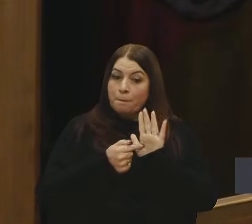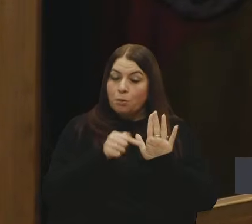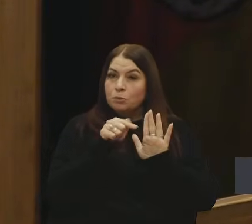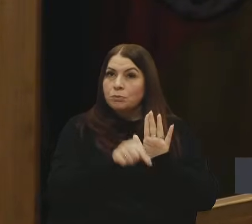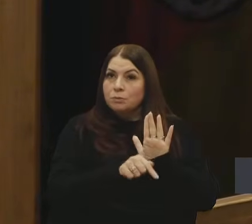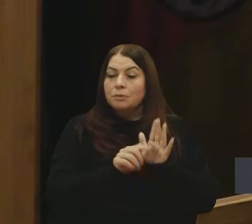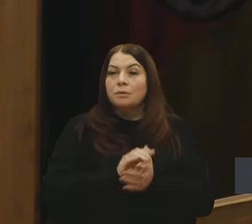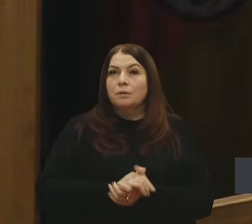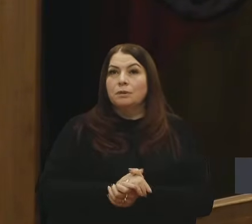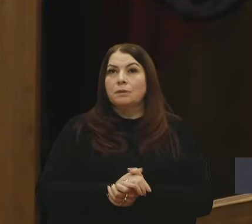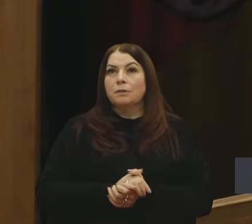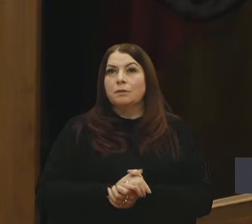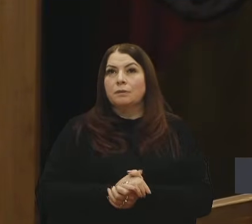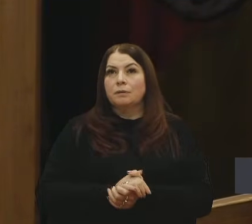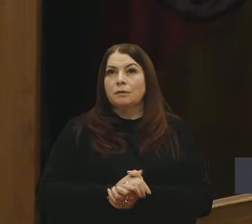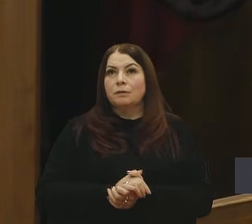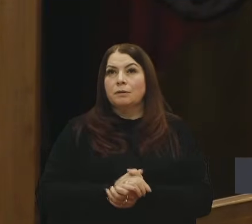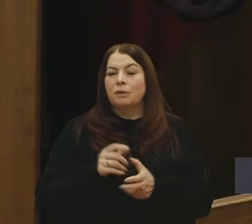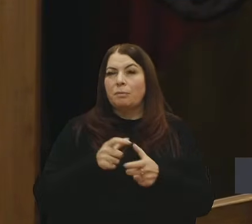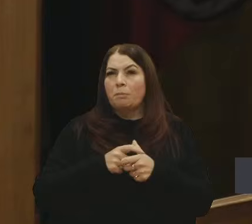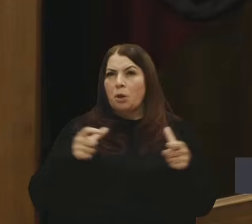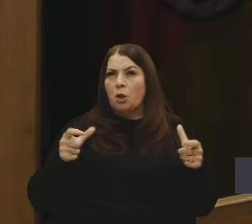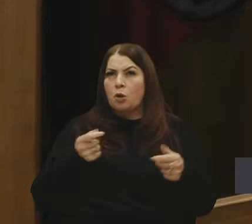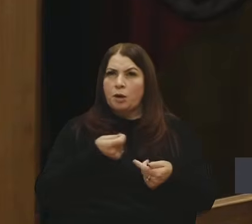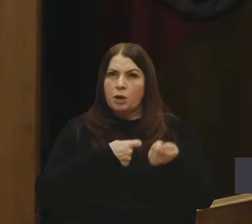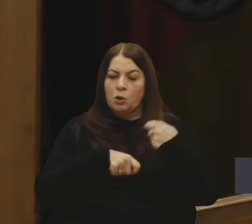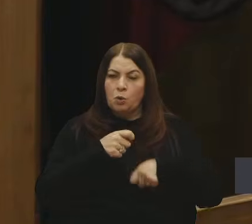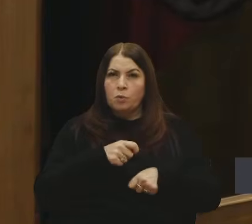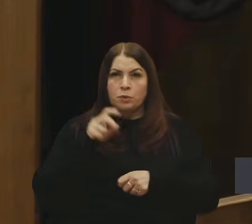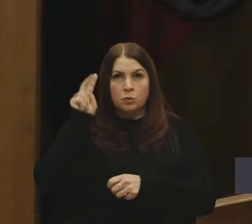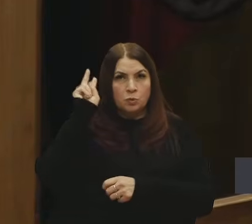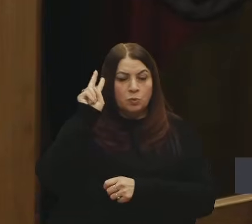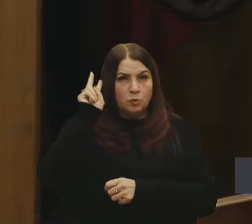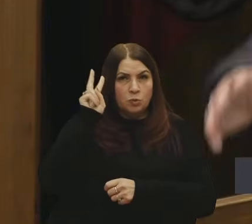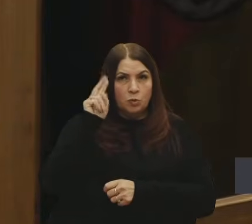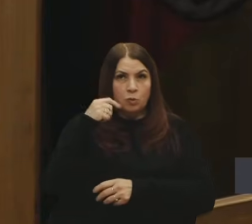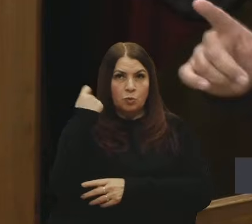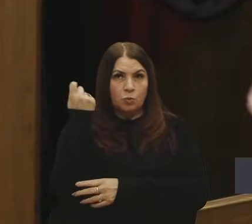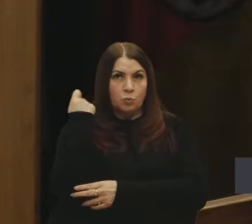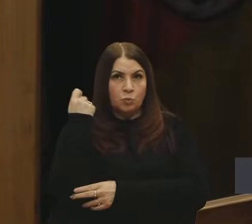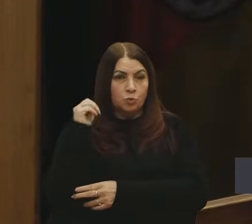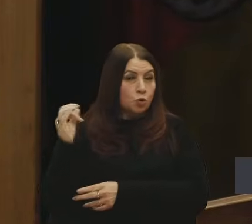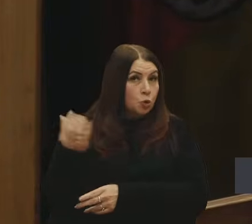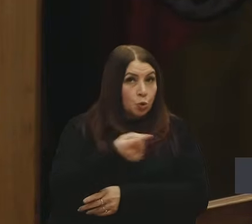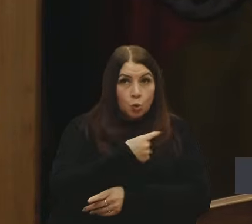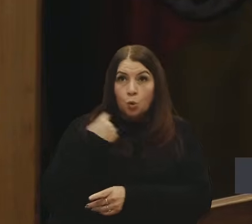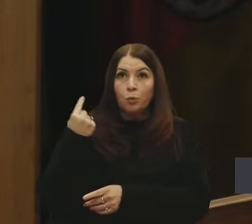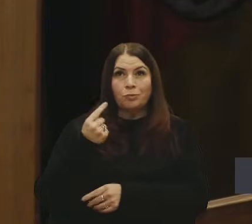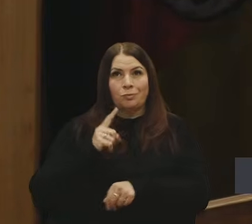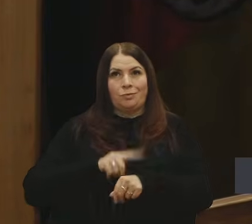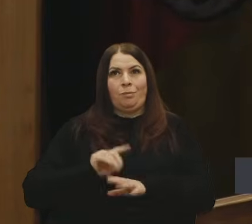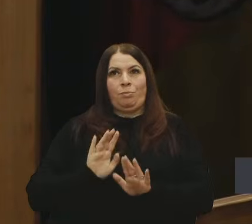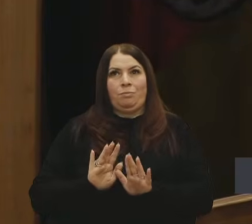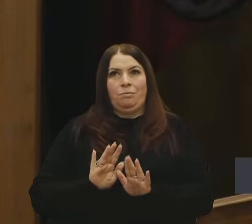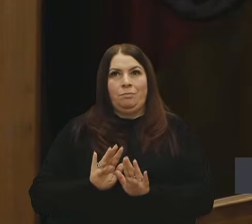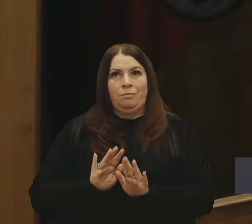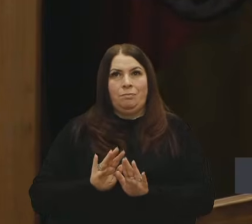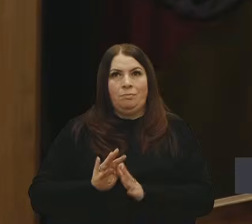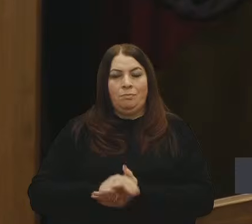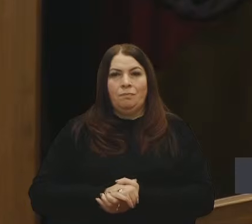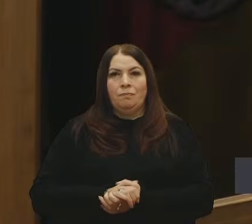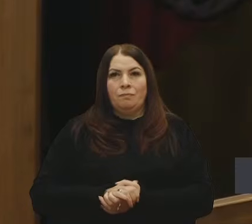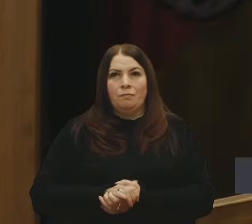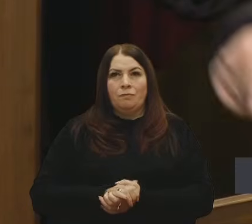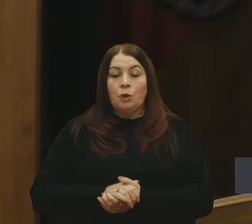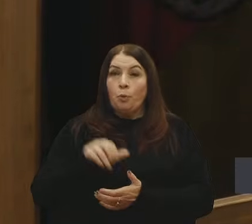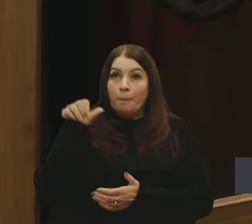aqui é o maior negócio da história do Rio Grande do Sul de todos os tempos. E